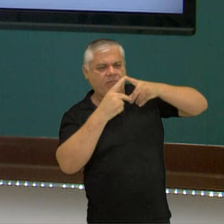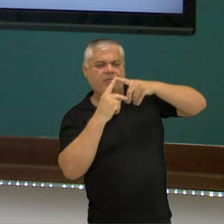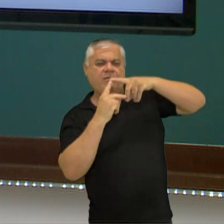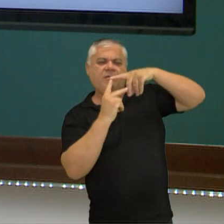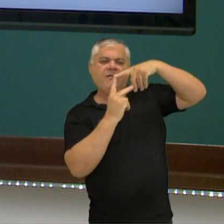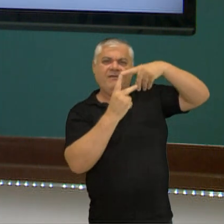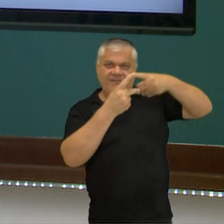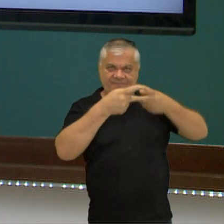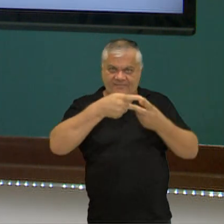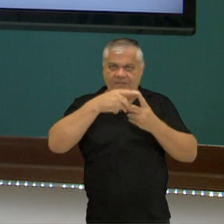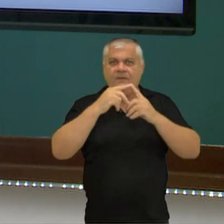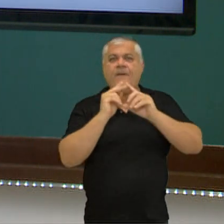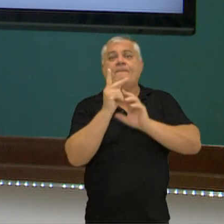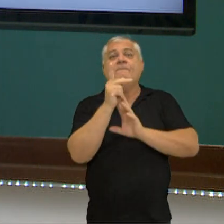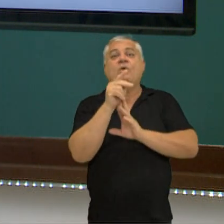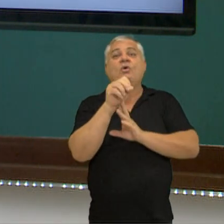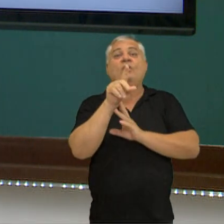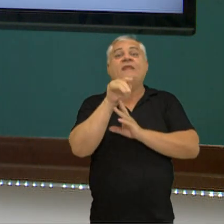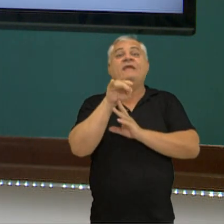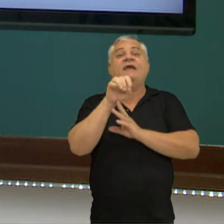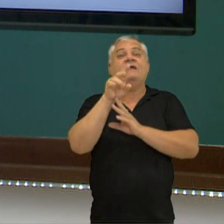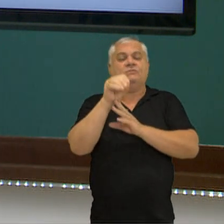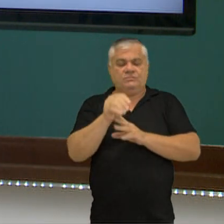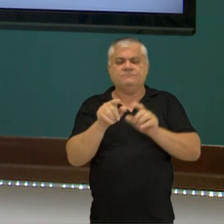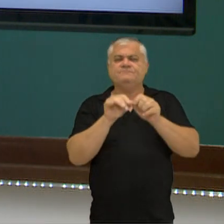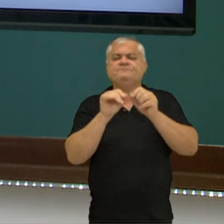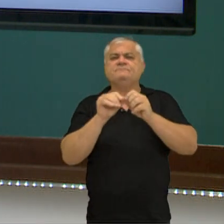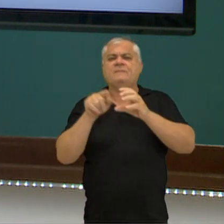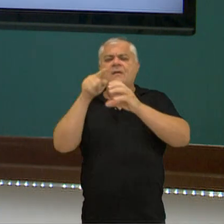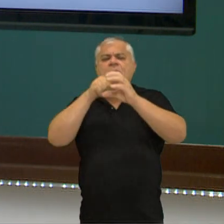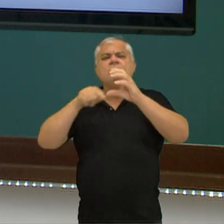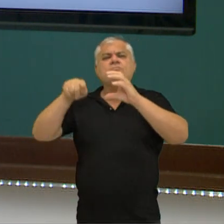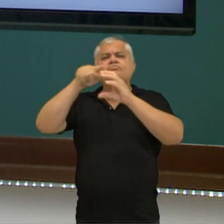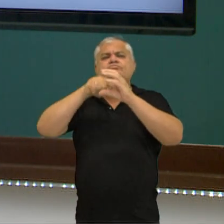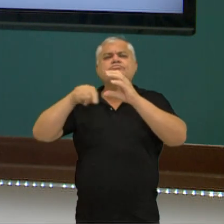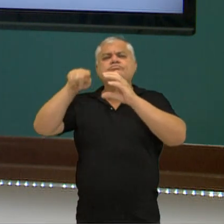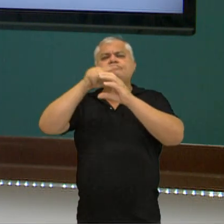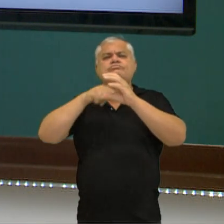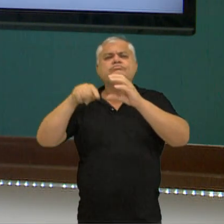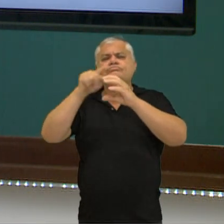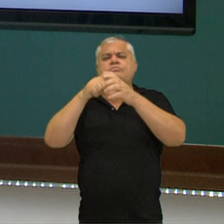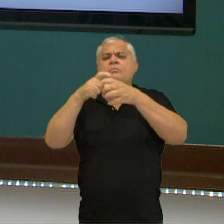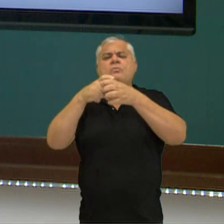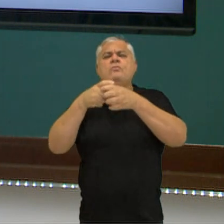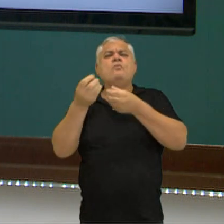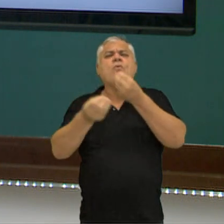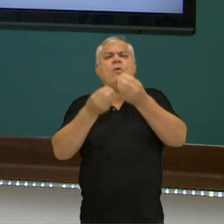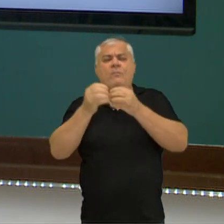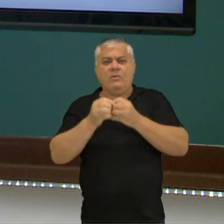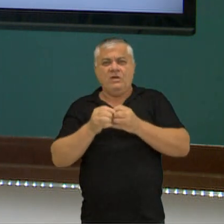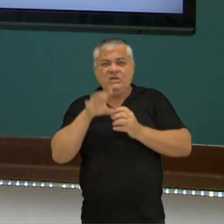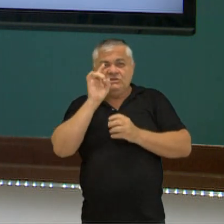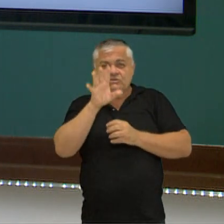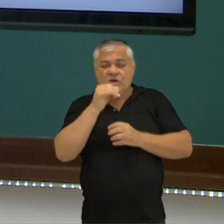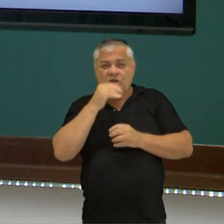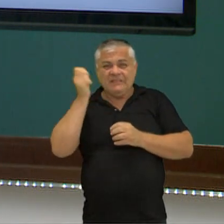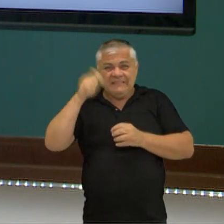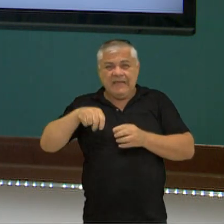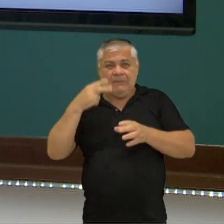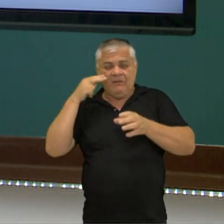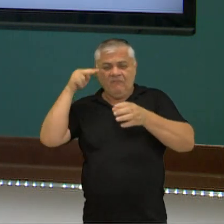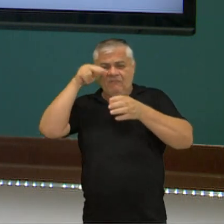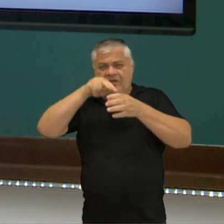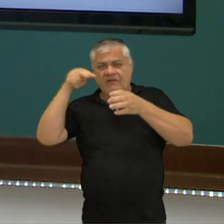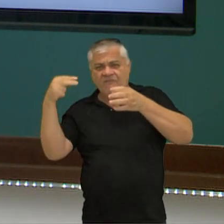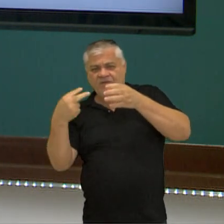ter um poliedro, tranquilo? Já os corpos redondos, uma ou mais faces dela, não vai ser possível